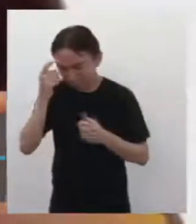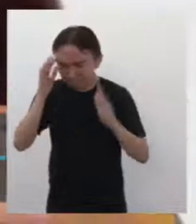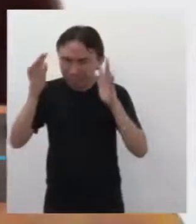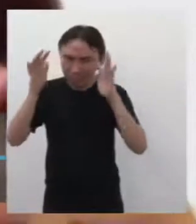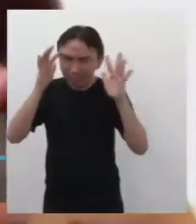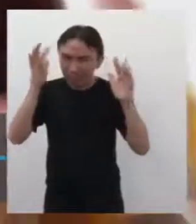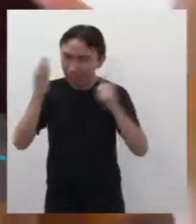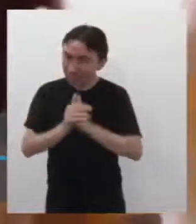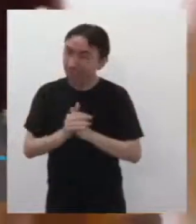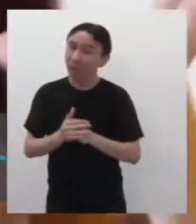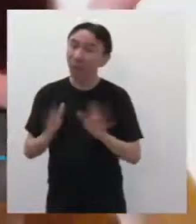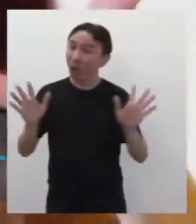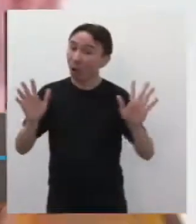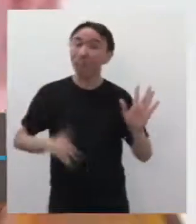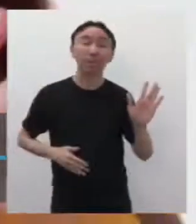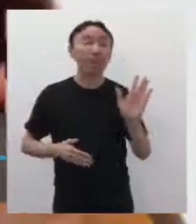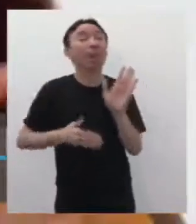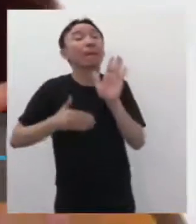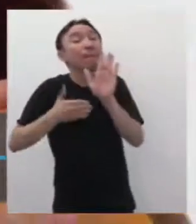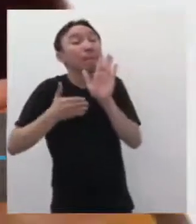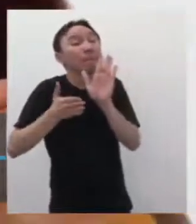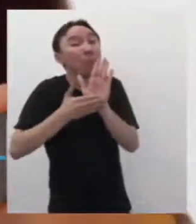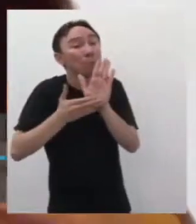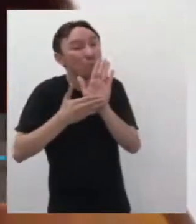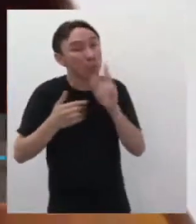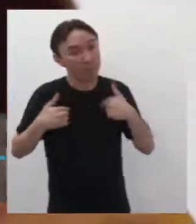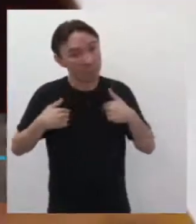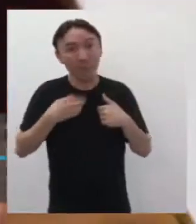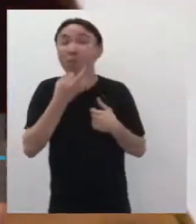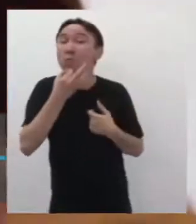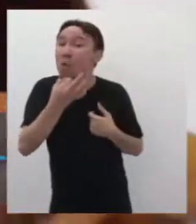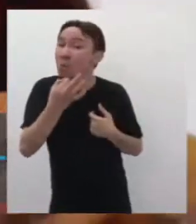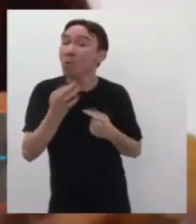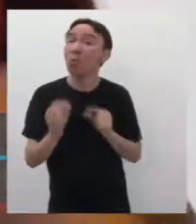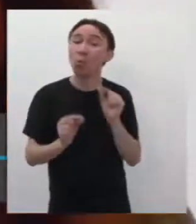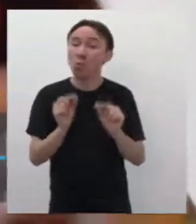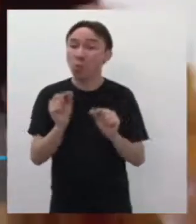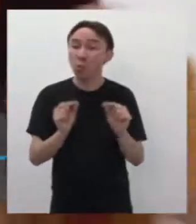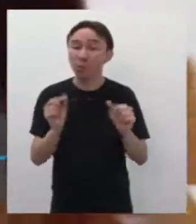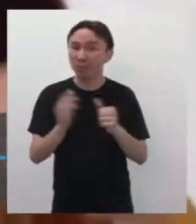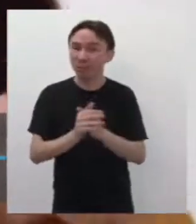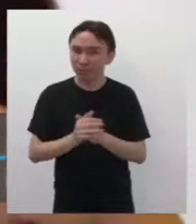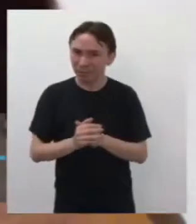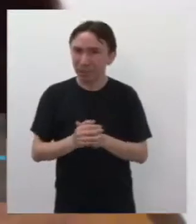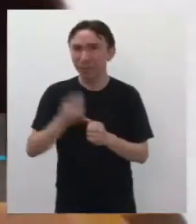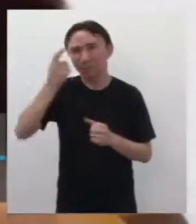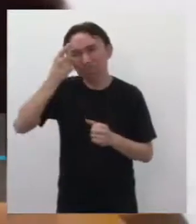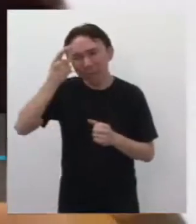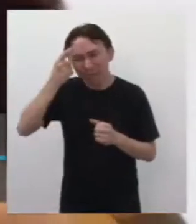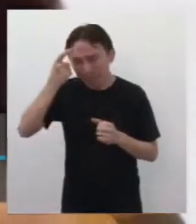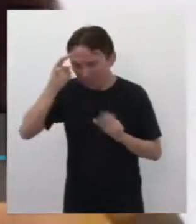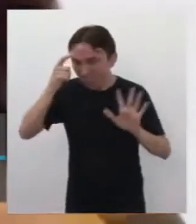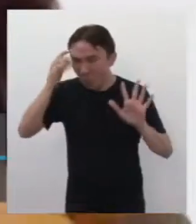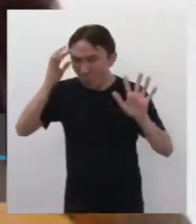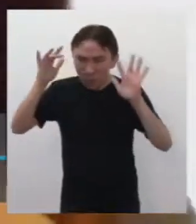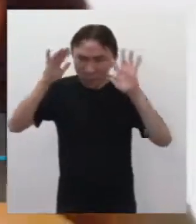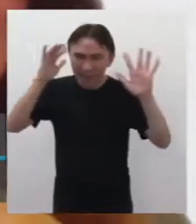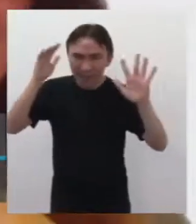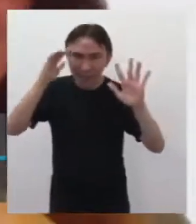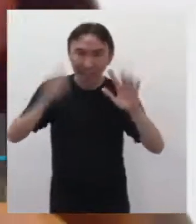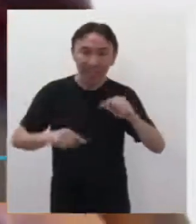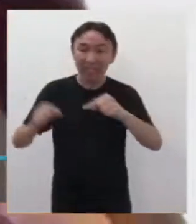minha proposta, assim, o que eu sugiro é isso. Pensem sobre adotar uma sala de aula